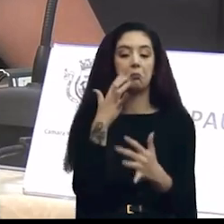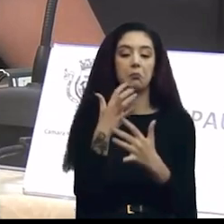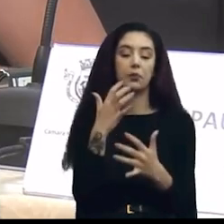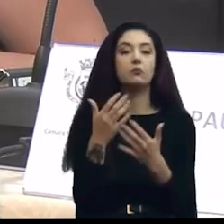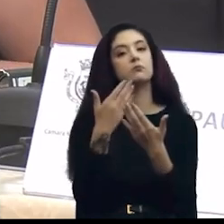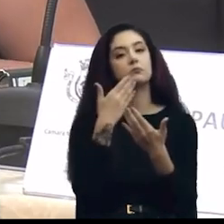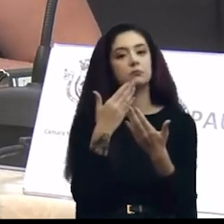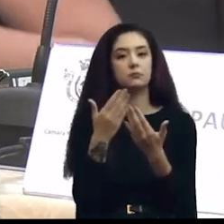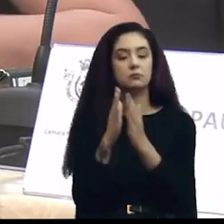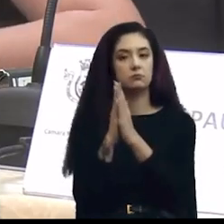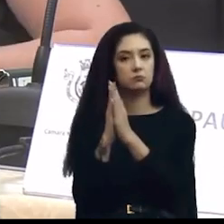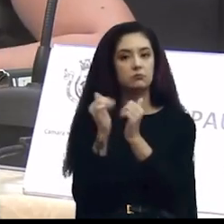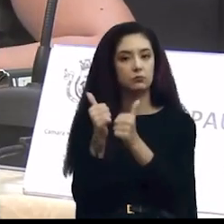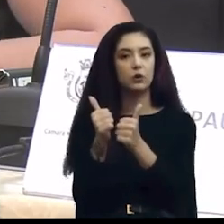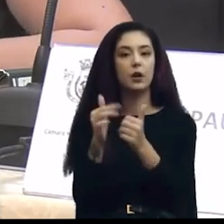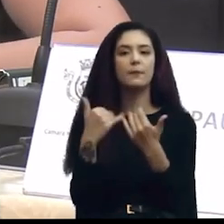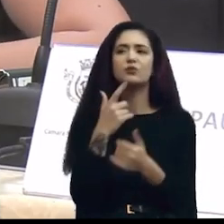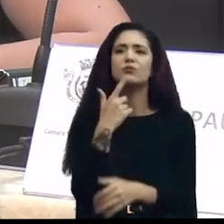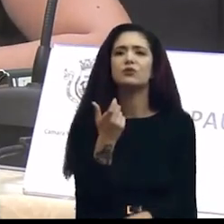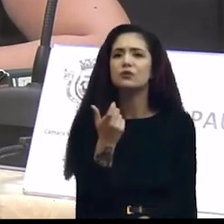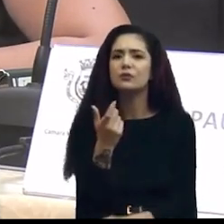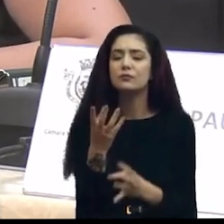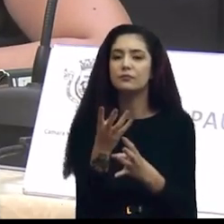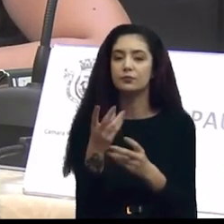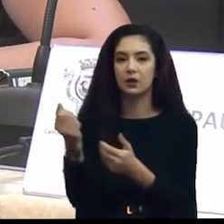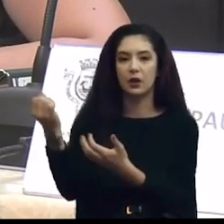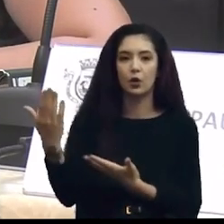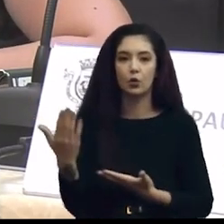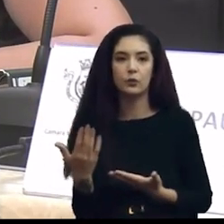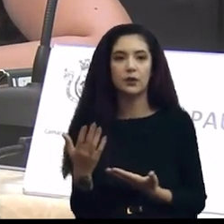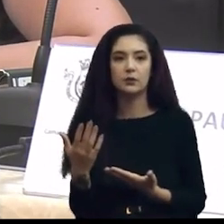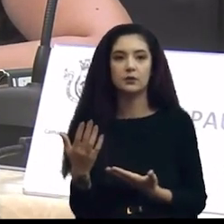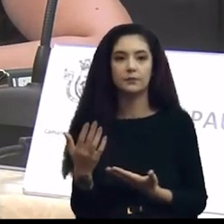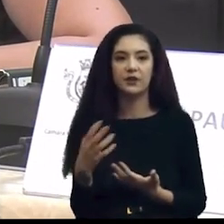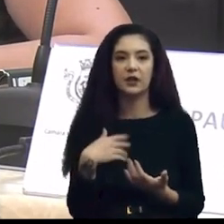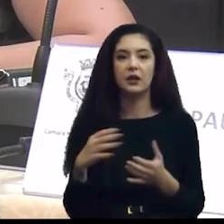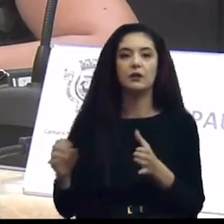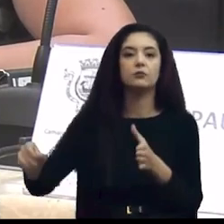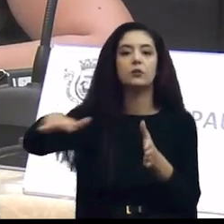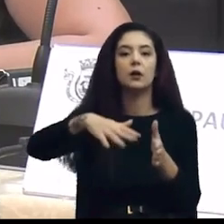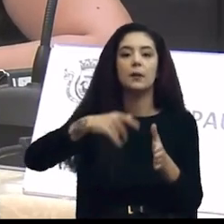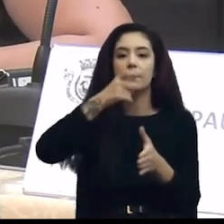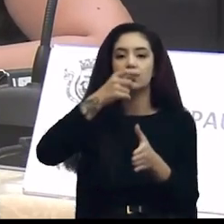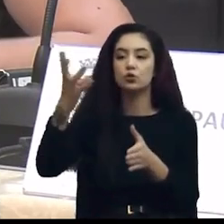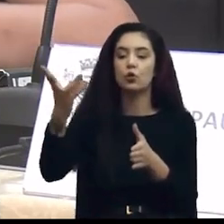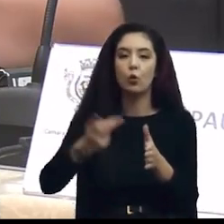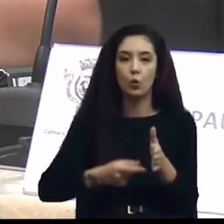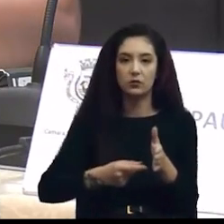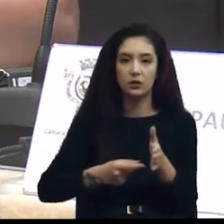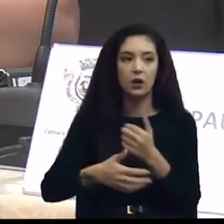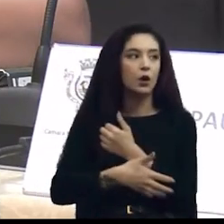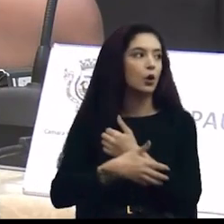que saudamos, mas aproveitamos para perguntar que solução de acolhimento foi dada a estas pessoas e quantas foram abrangidas, quantas permanecem na